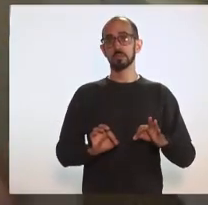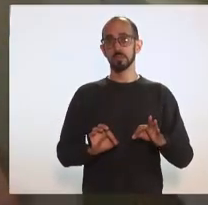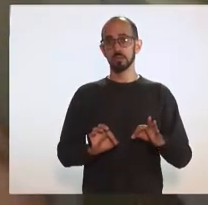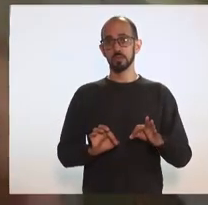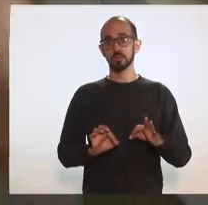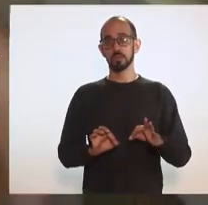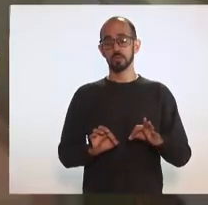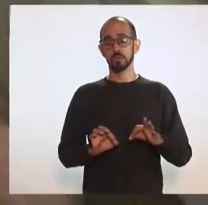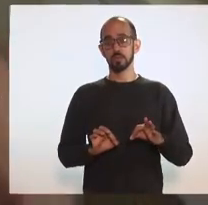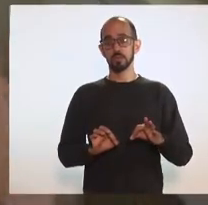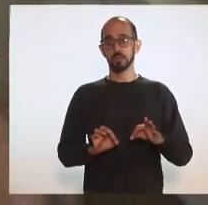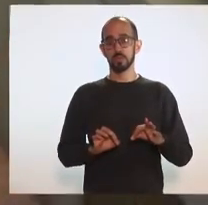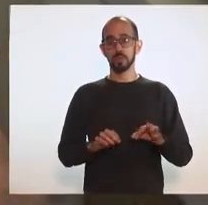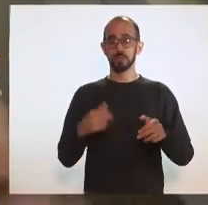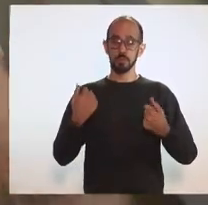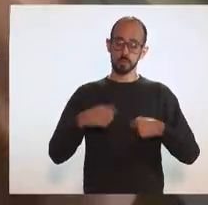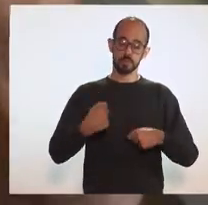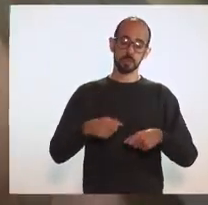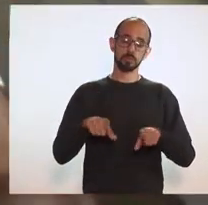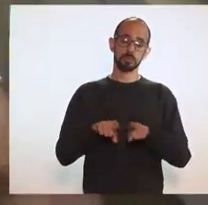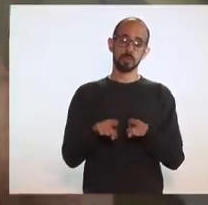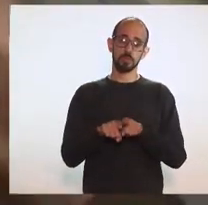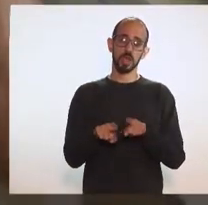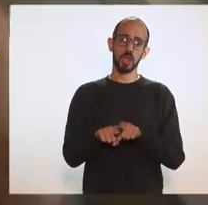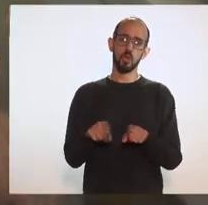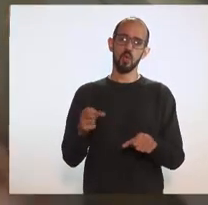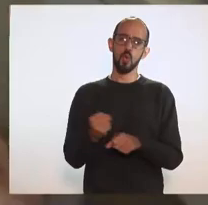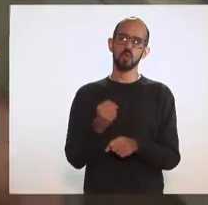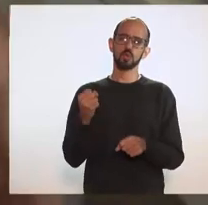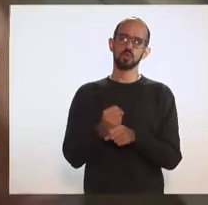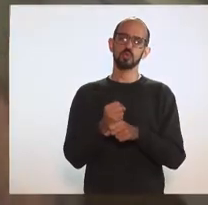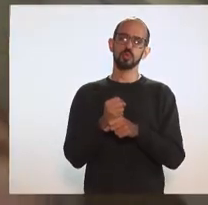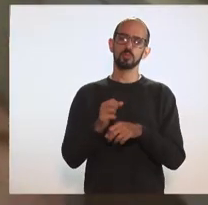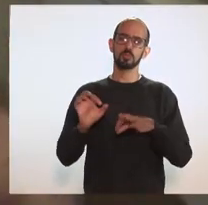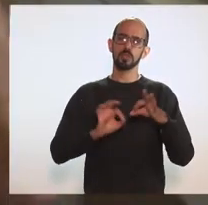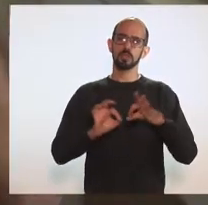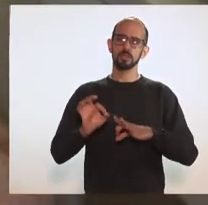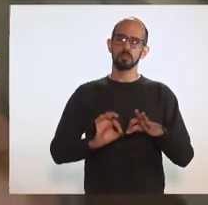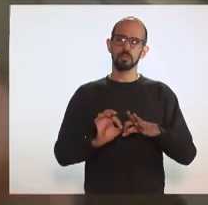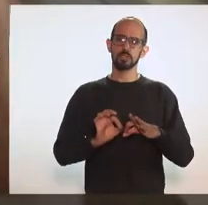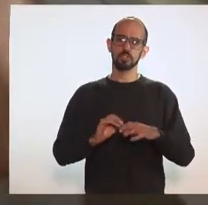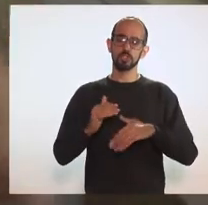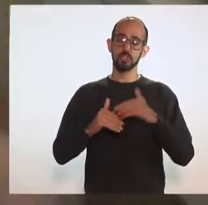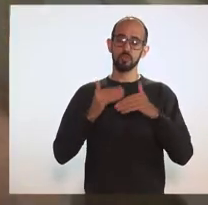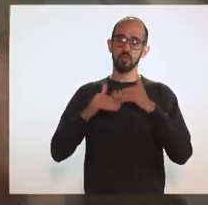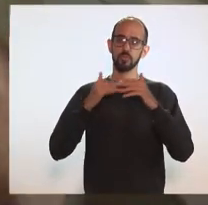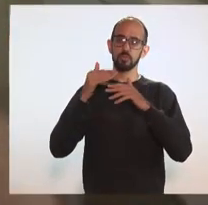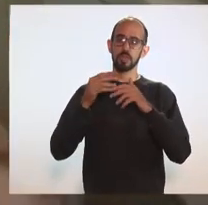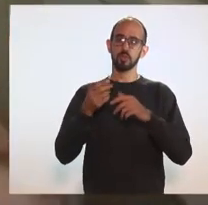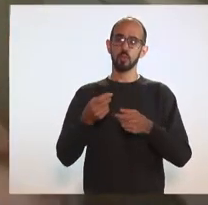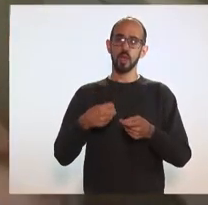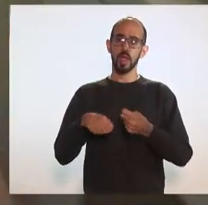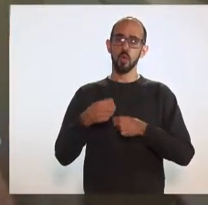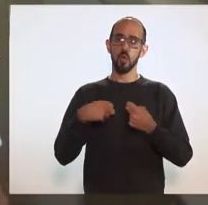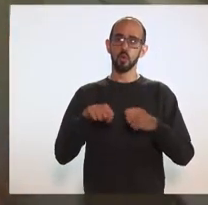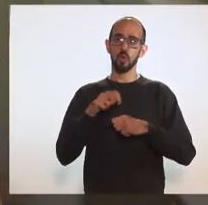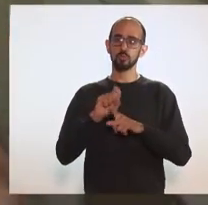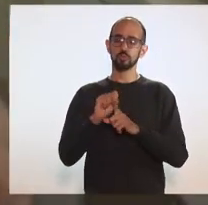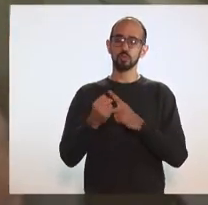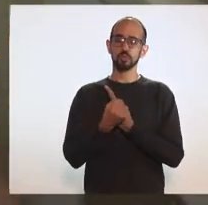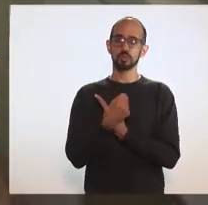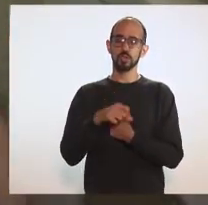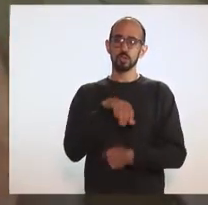ter planejamento temos que construir o plano de desenvolvimento econômico e social do Estado do Rio de